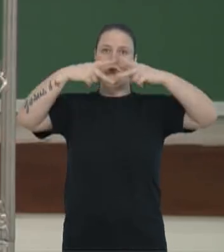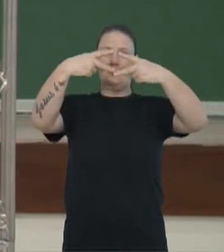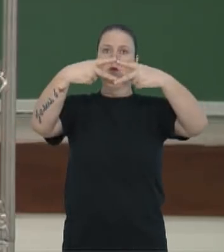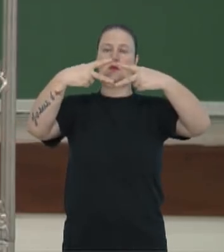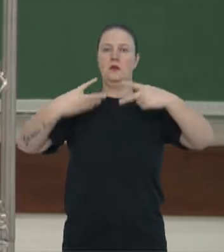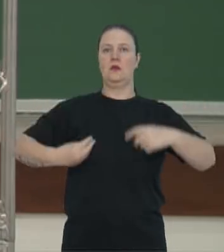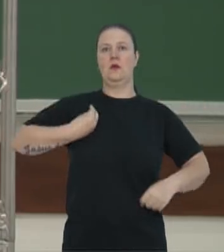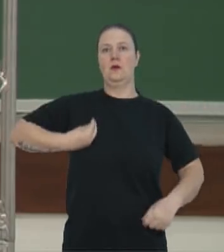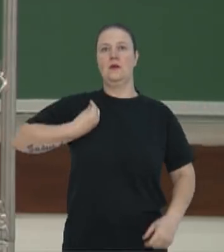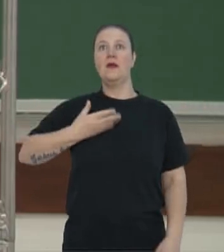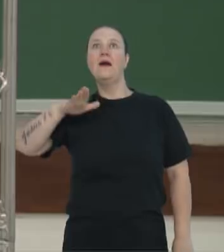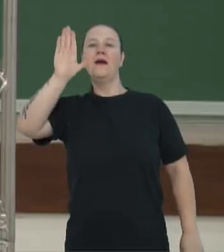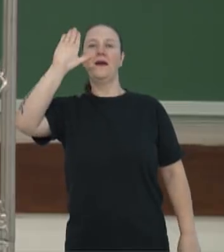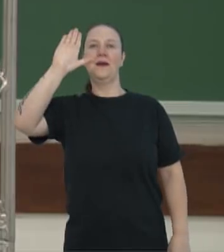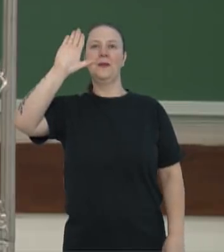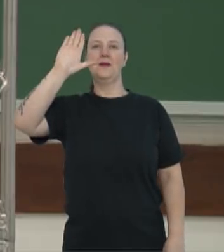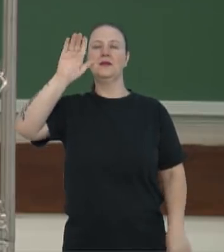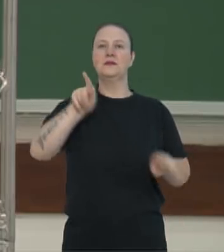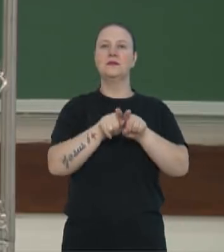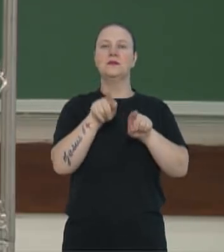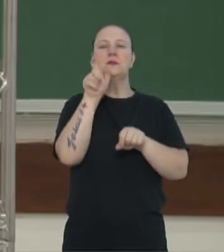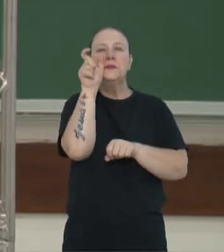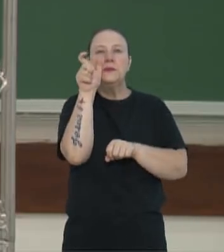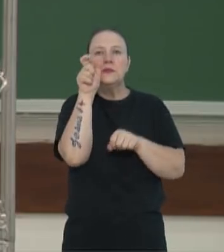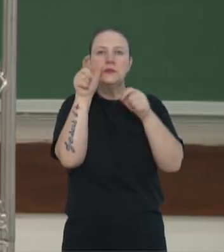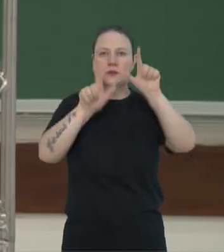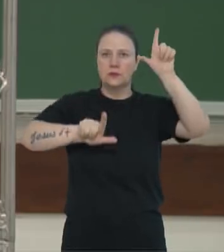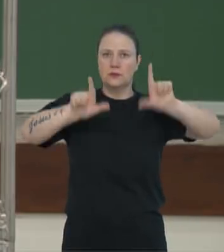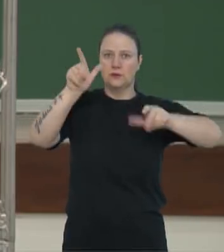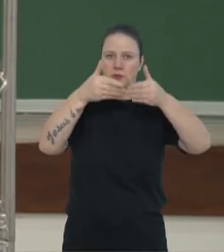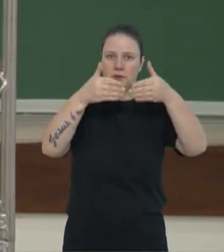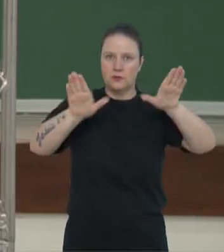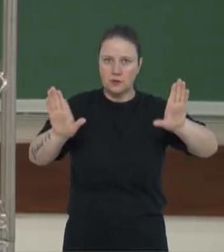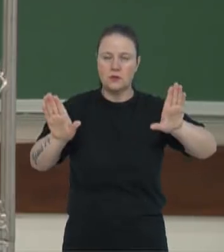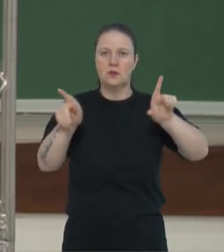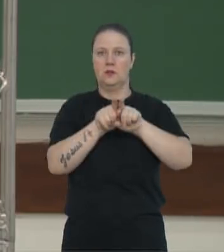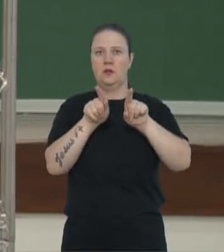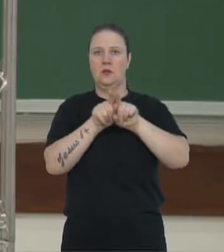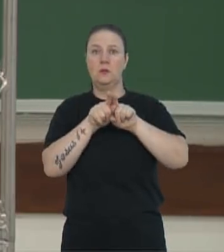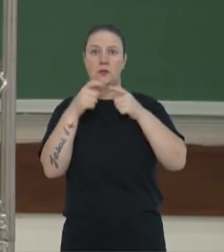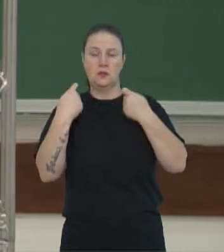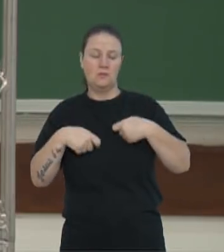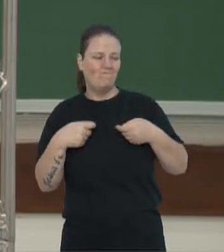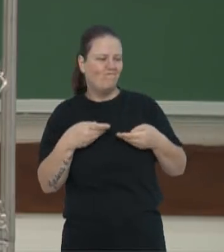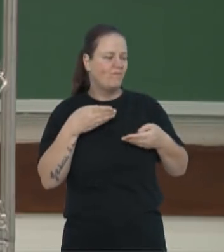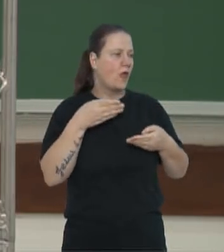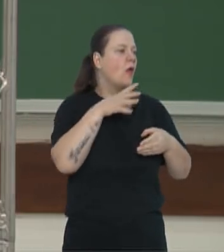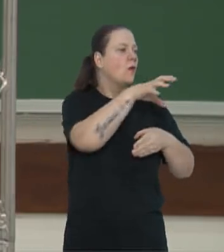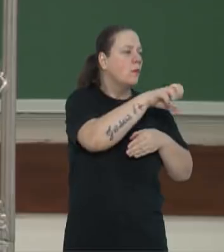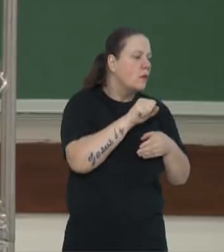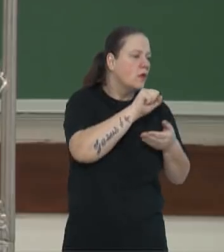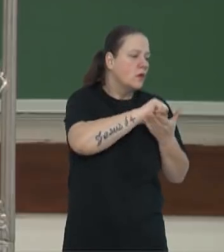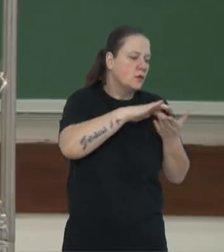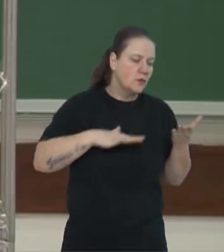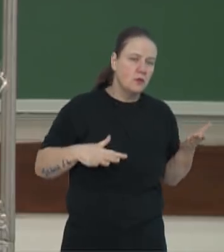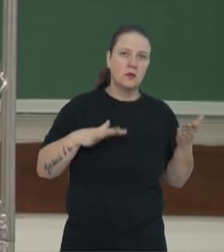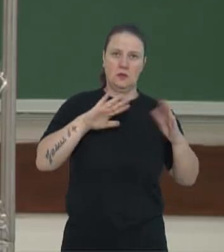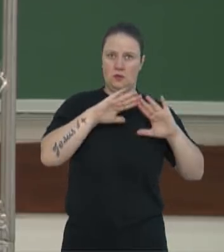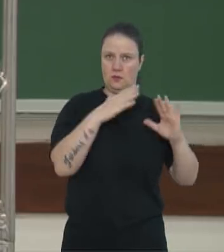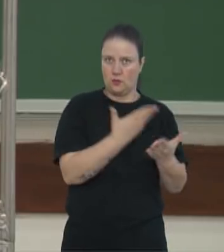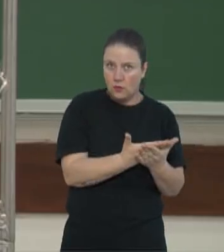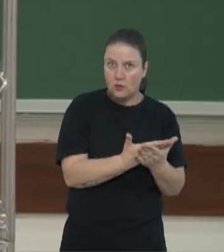de vocês. E também para quem assiste pela TV, para lembrar de ir lá na escola, buscar as atividades. Ou também, essas pessoas